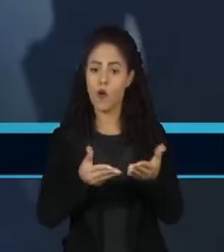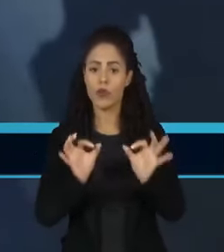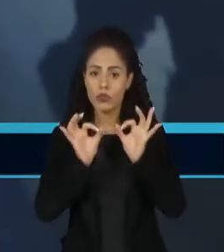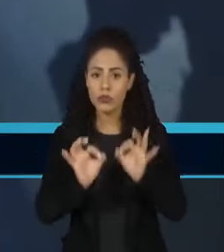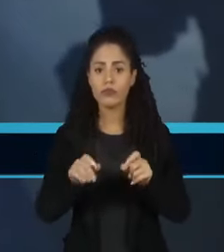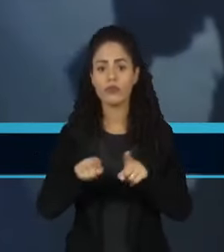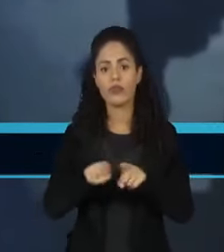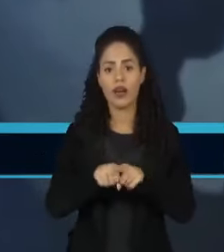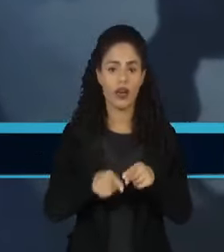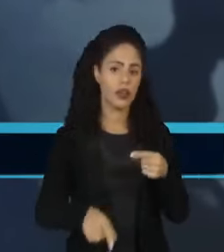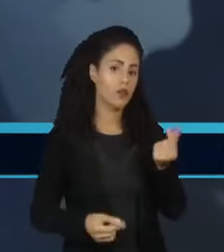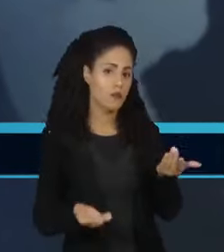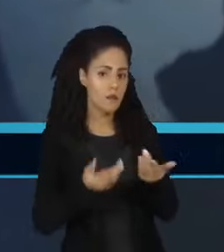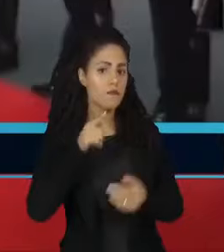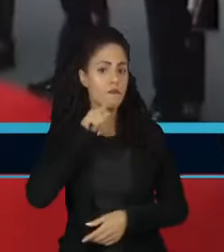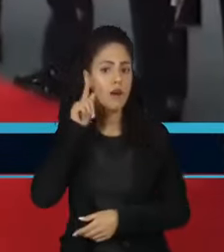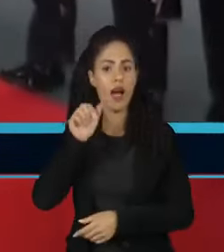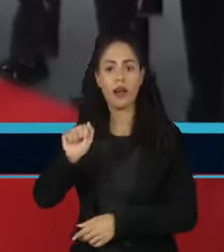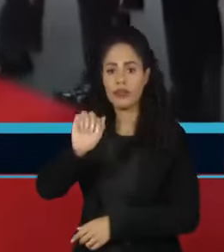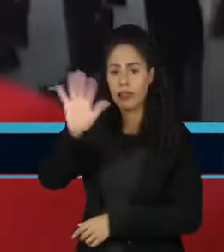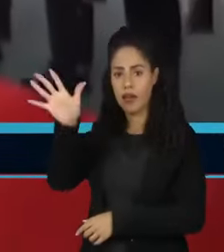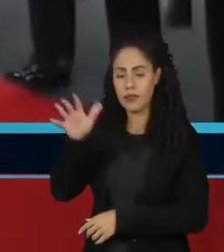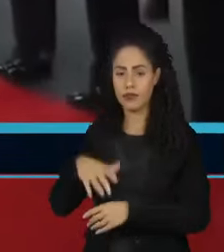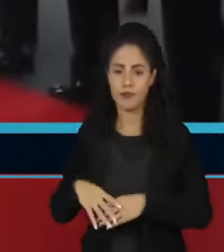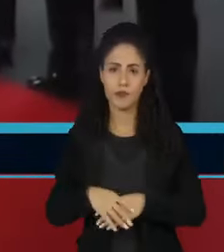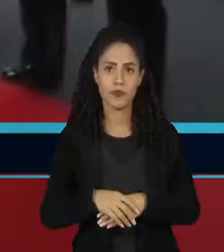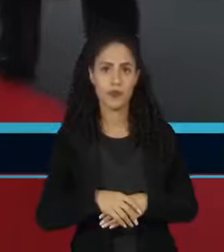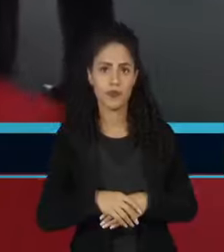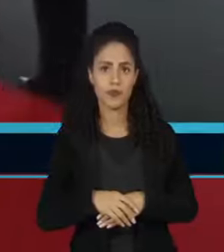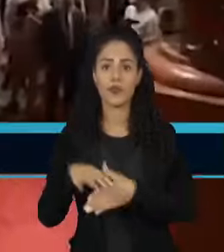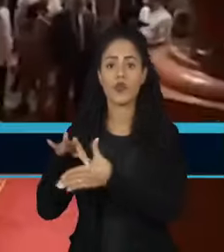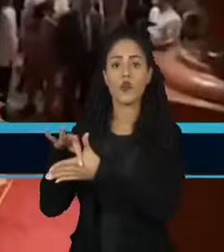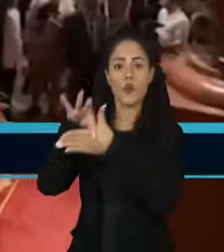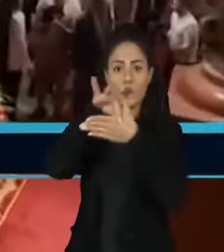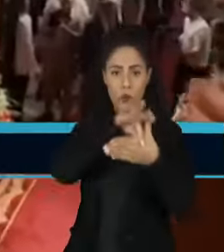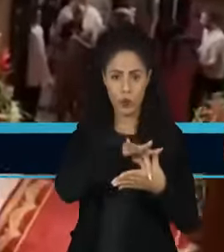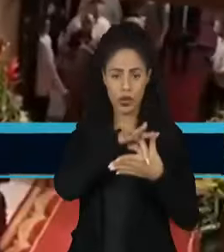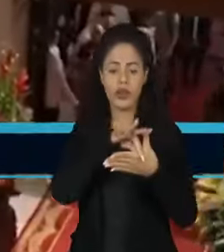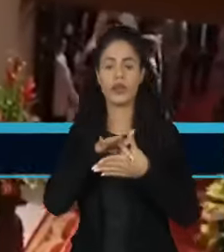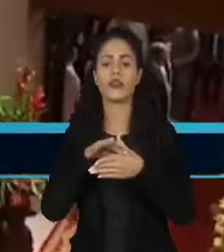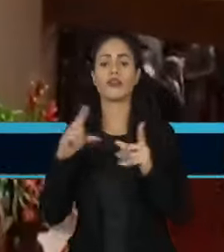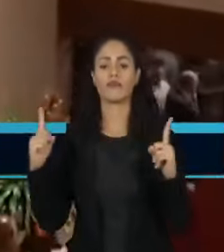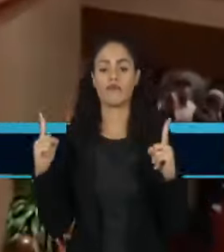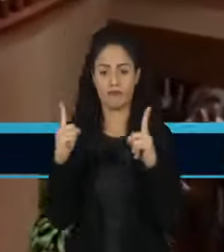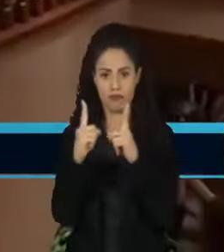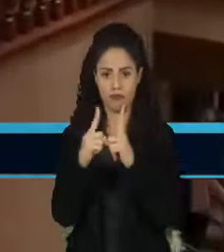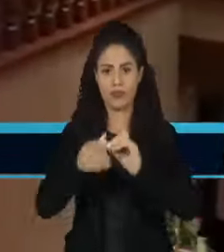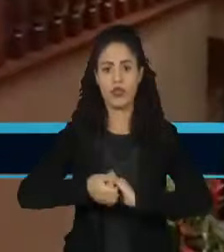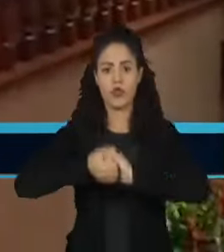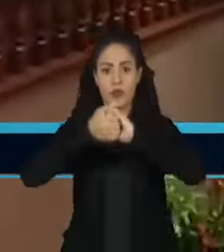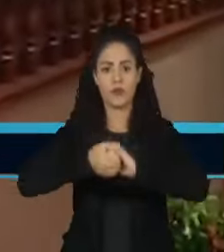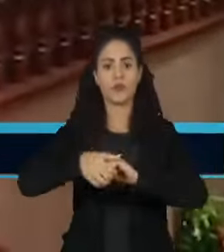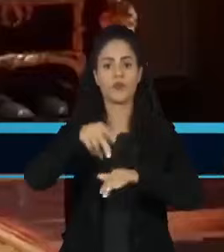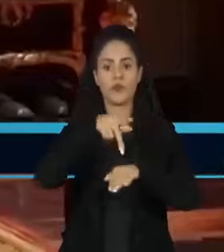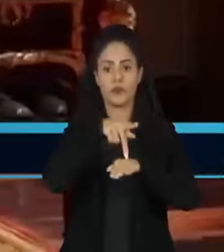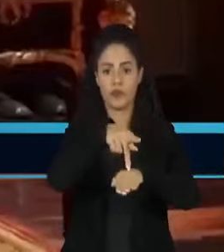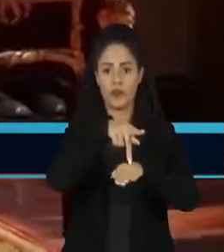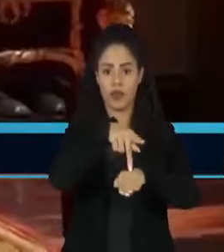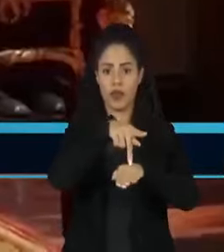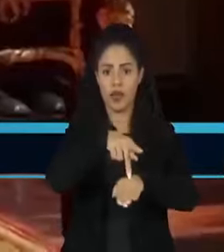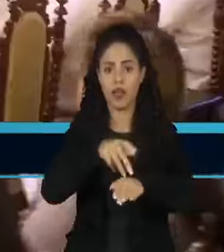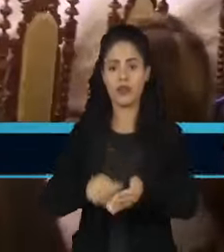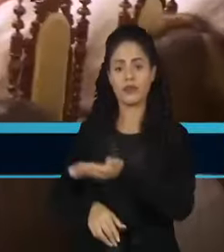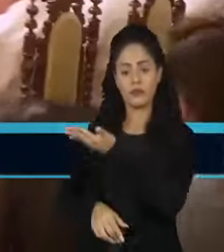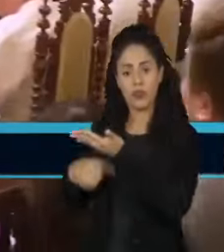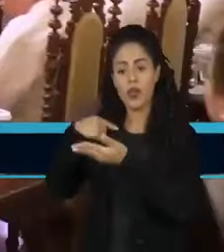de Volodymyr Zelensky foi à Ásia. O líder ucraniano se reuniu com o presidente das Filipinas, Ferdinand Marcos